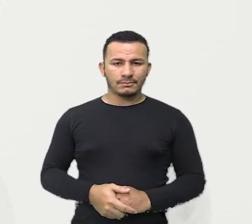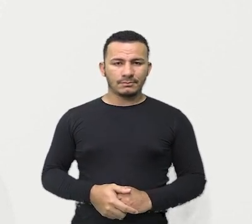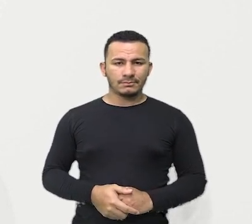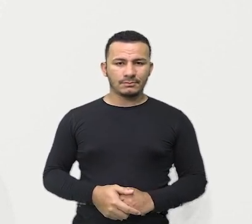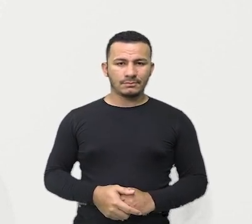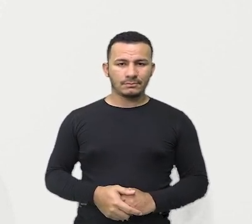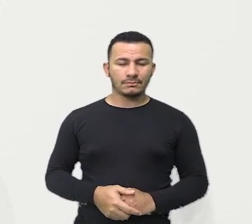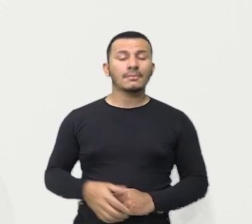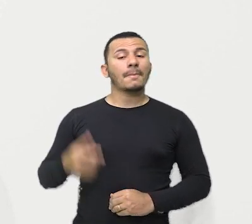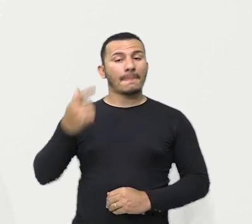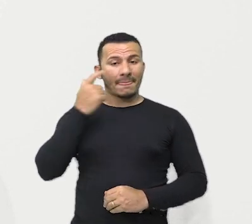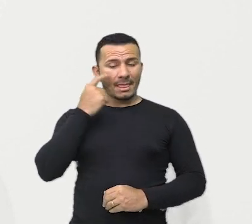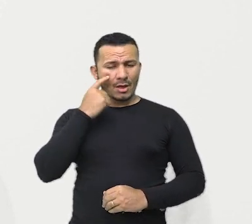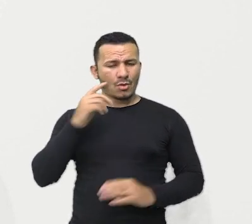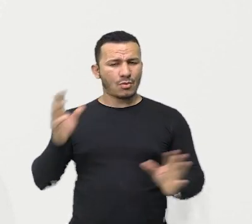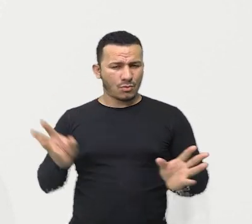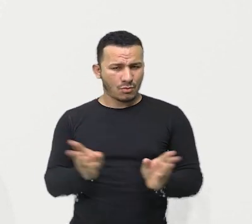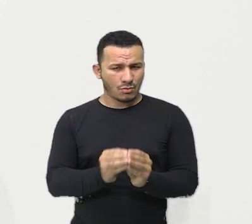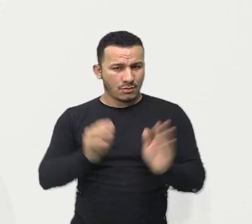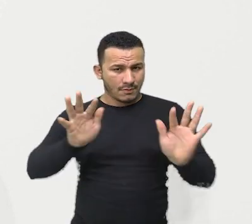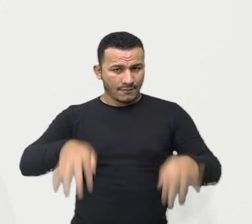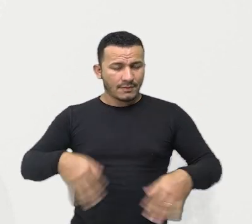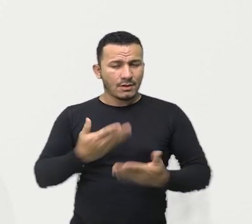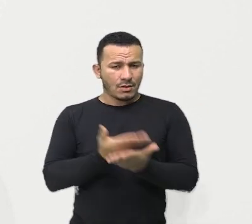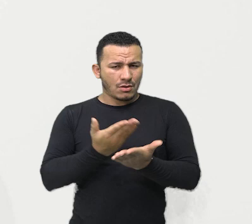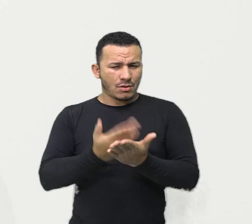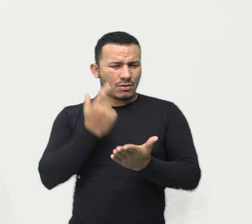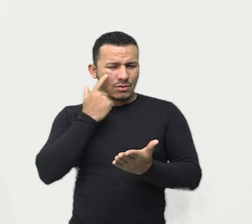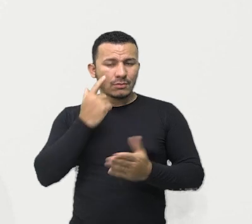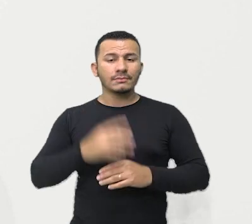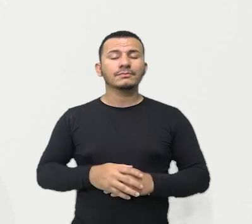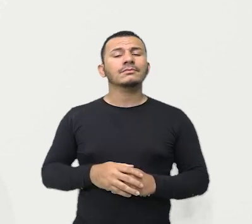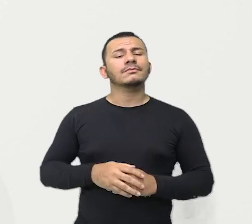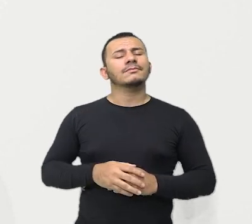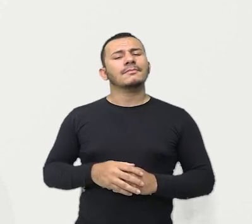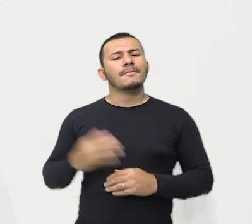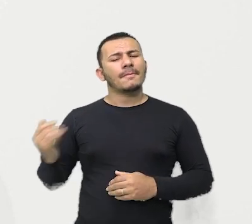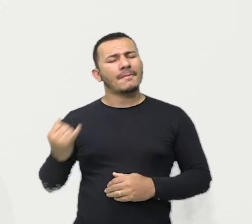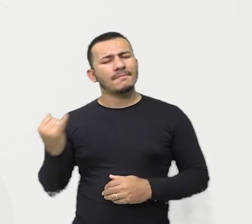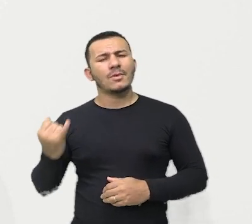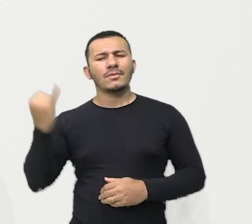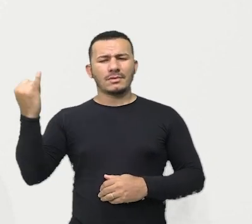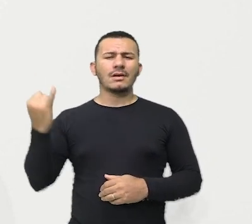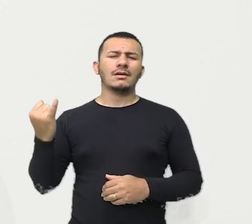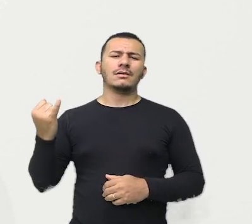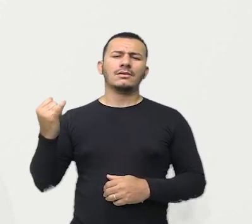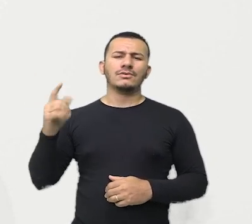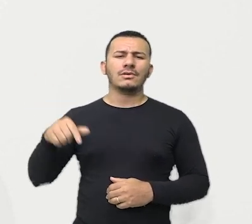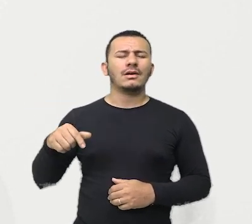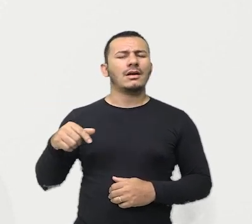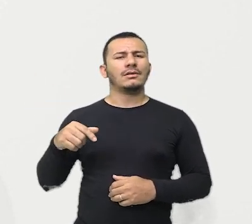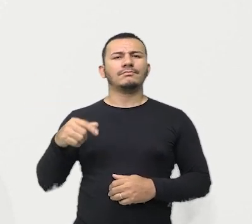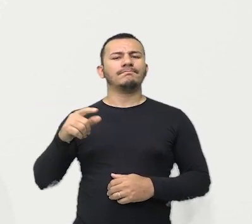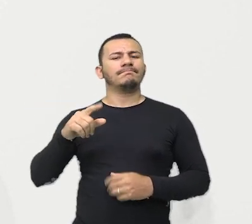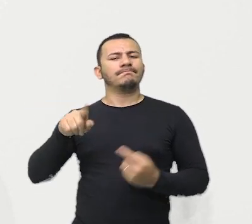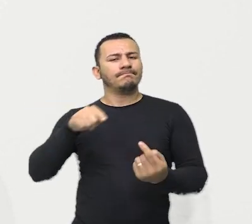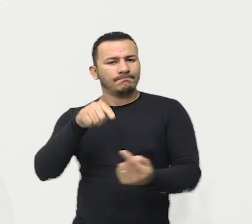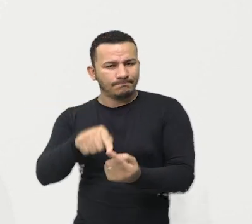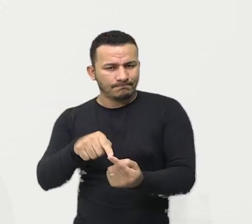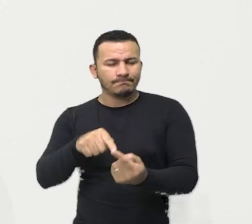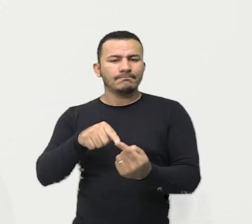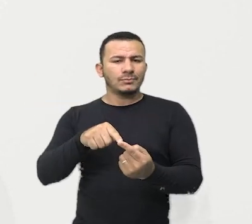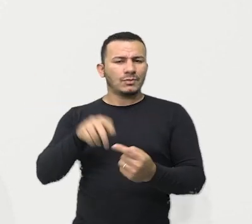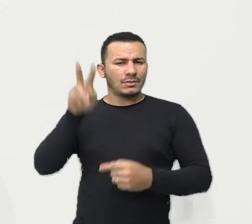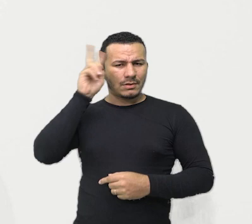aí, para a gente finalizar essa aula, é importante, então, a gente fazer aqui rapidamente uma definição. Já que eu